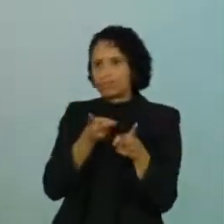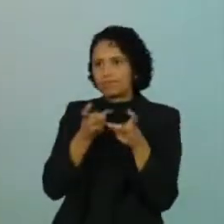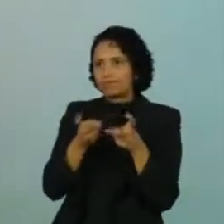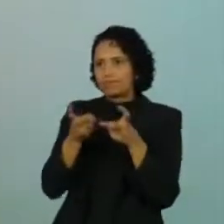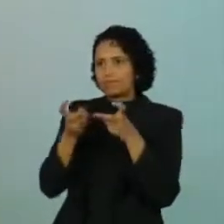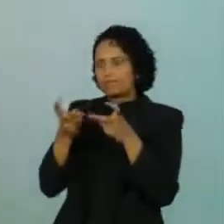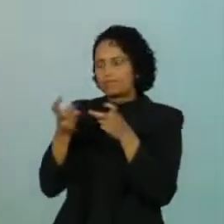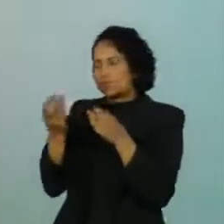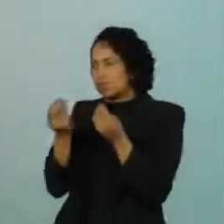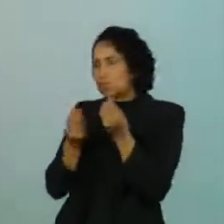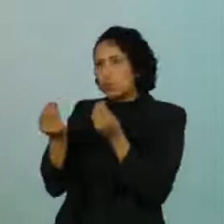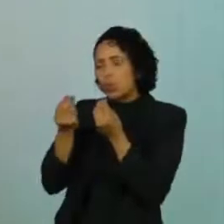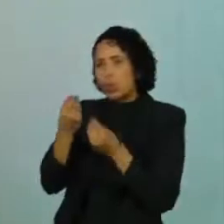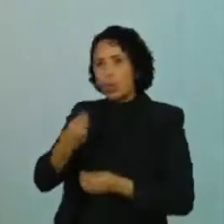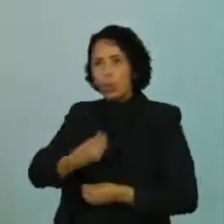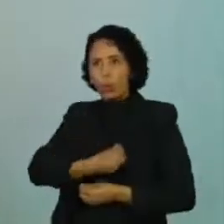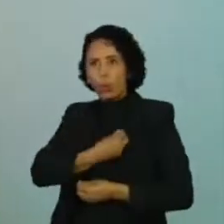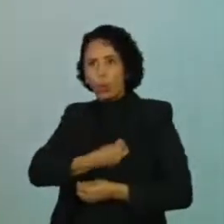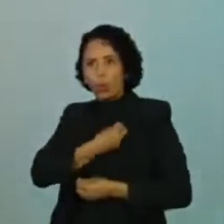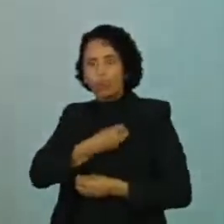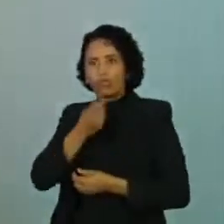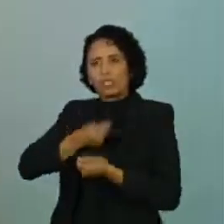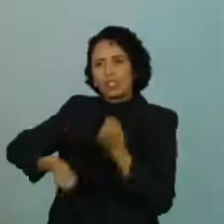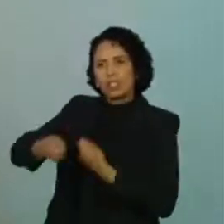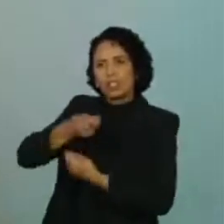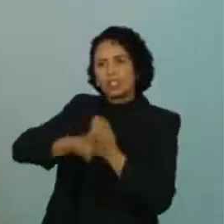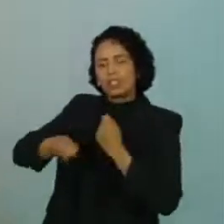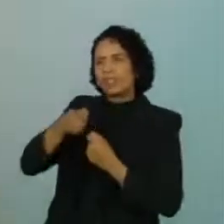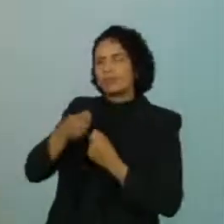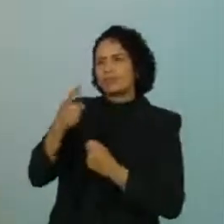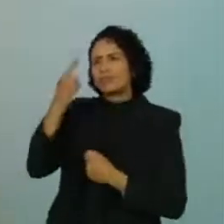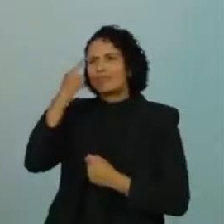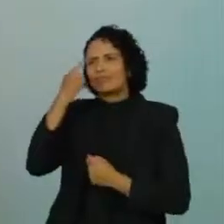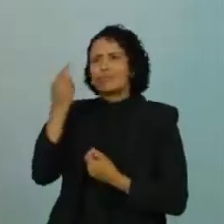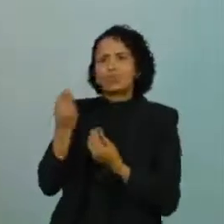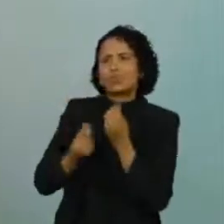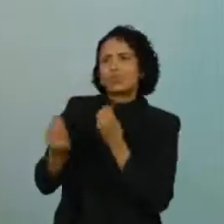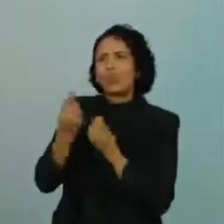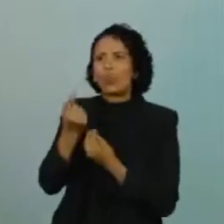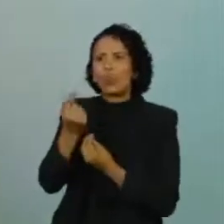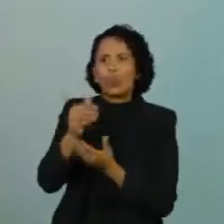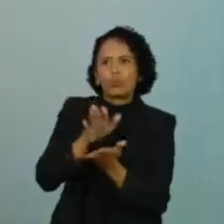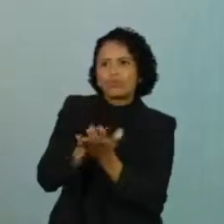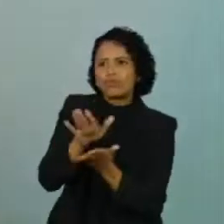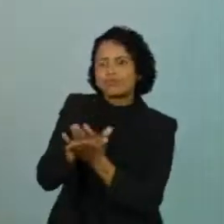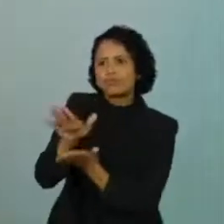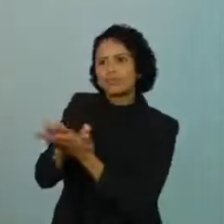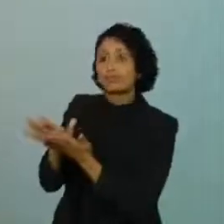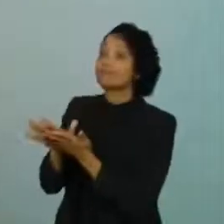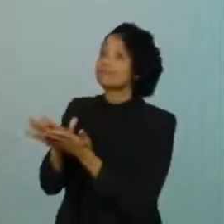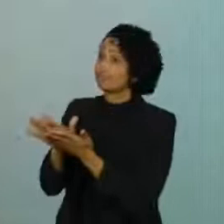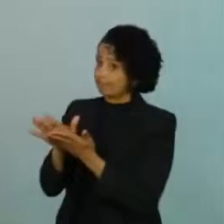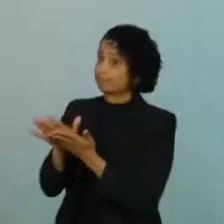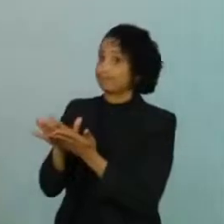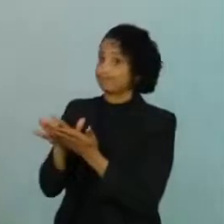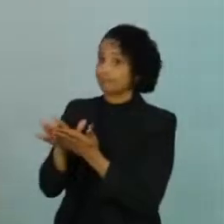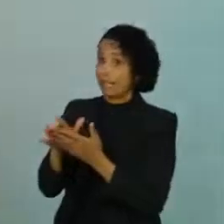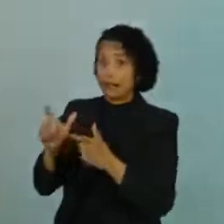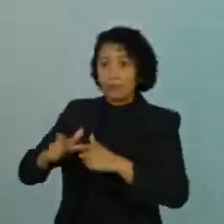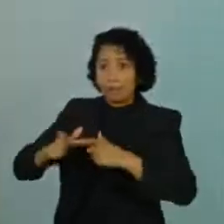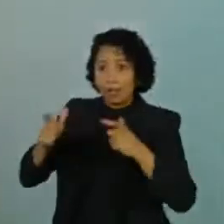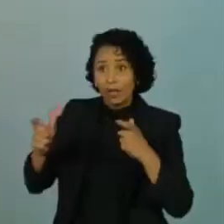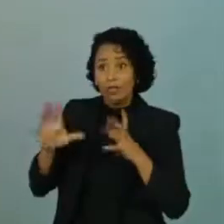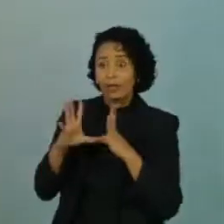nosso custo de vida, ou seja, aonde que está indo o meu dinheiro? Geralmente, a maioria das famílias não sabe para onde